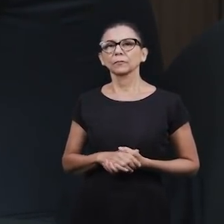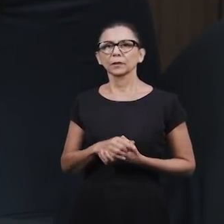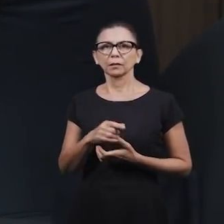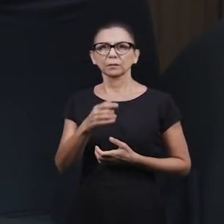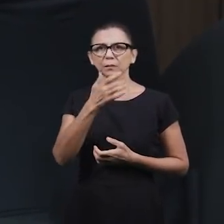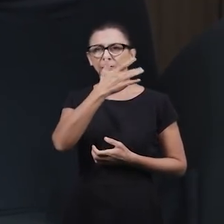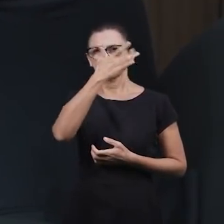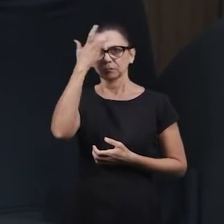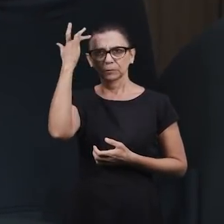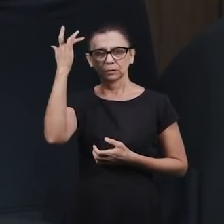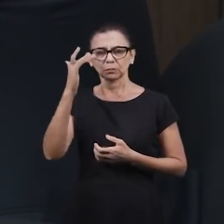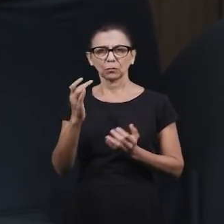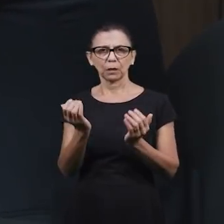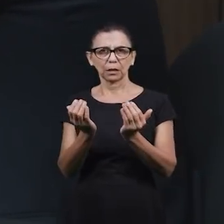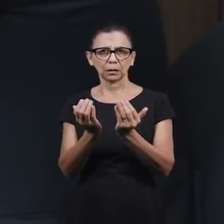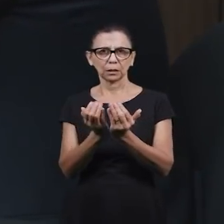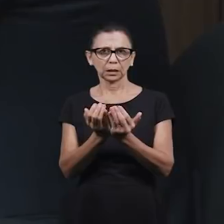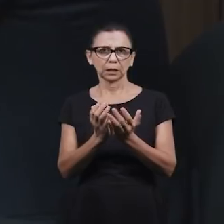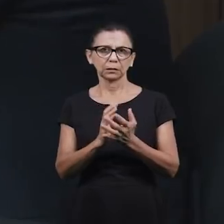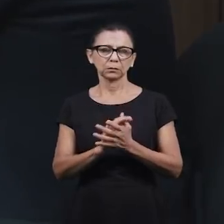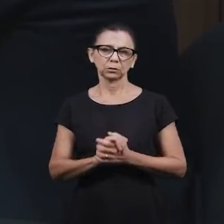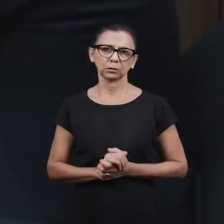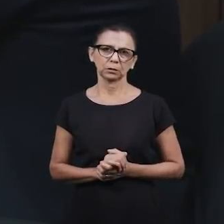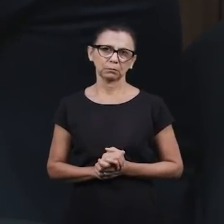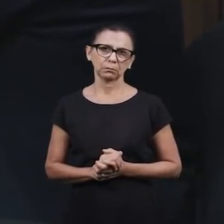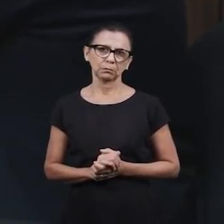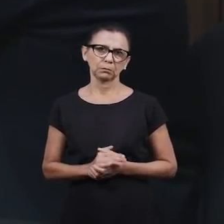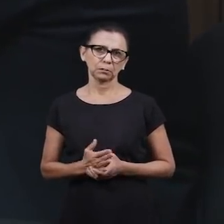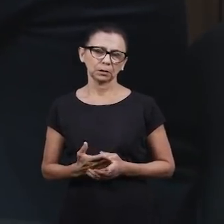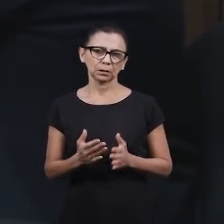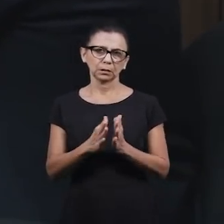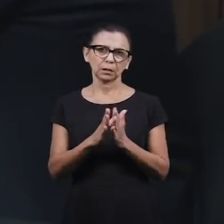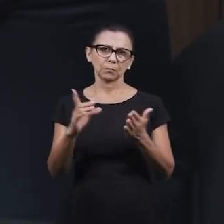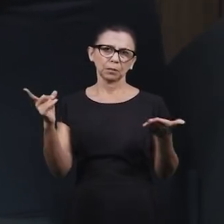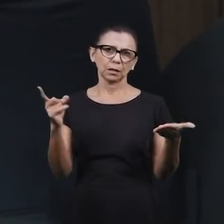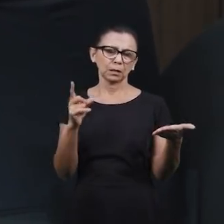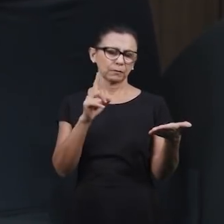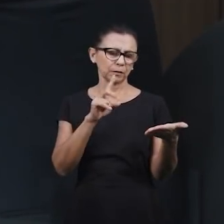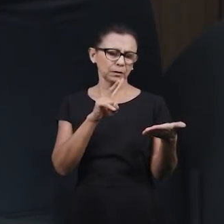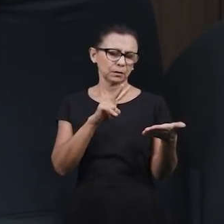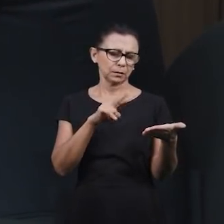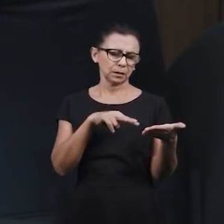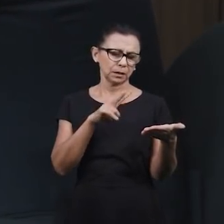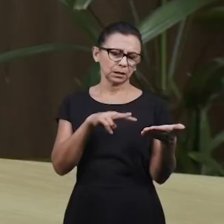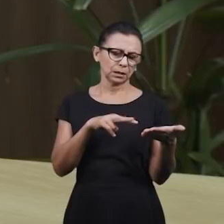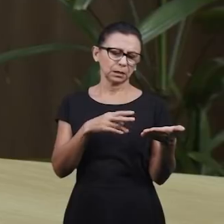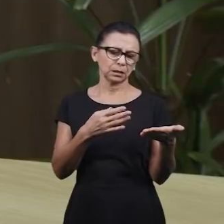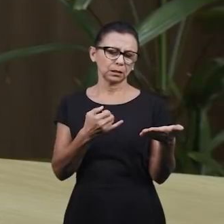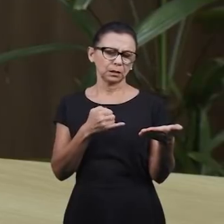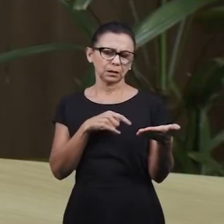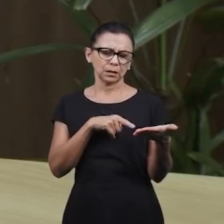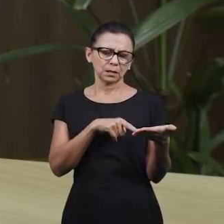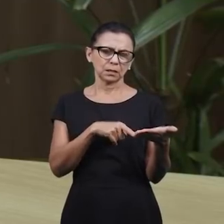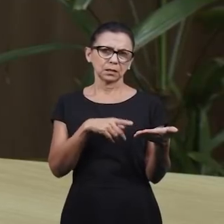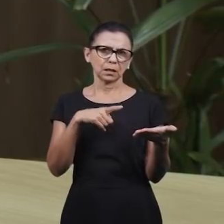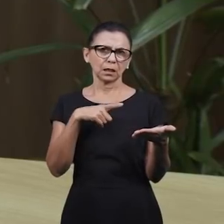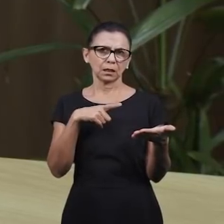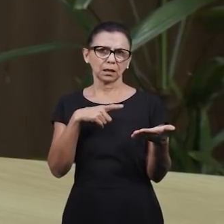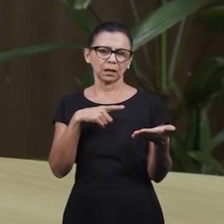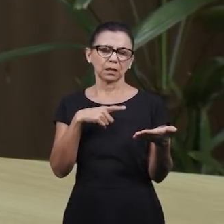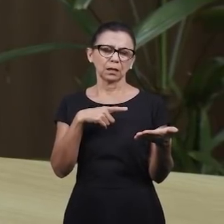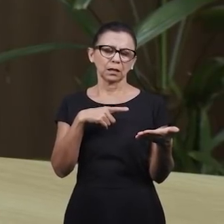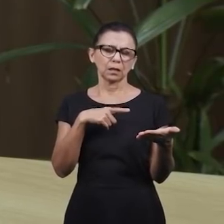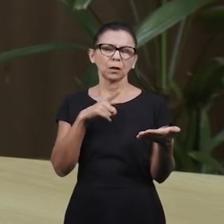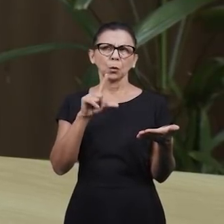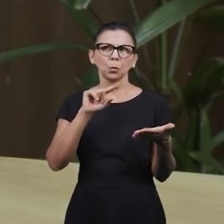meio cristão, vamos dizer assim, contestações a respeito da palavra. Se a palavra de Deus, se a Bíblia contém